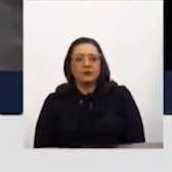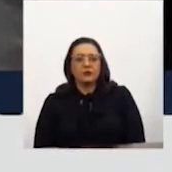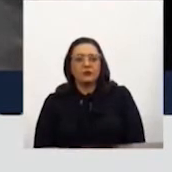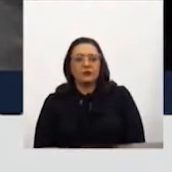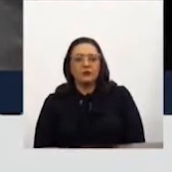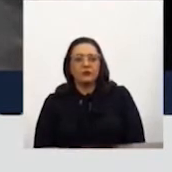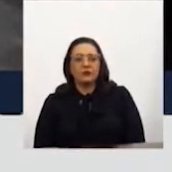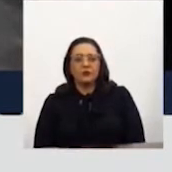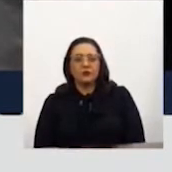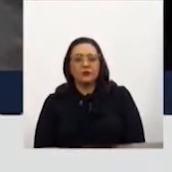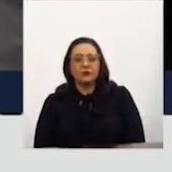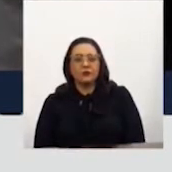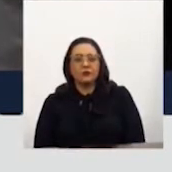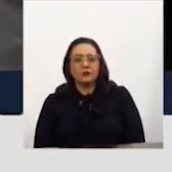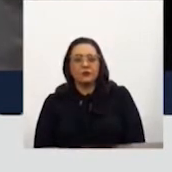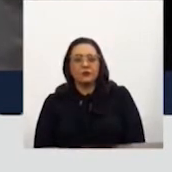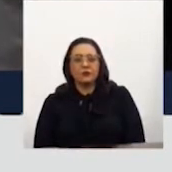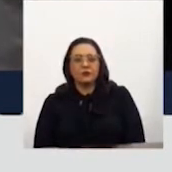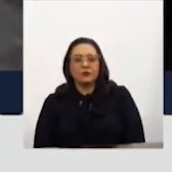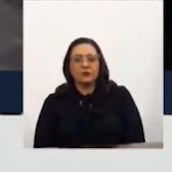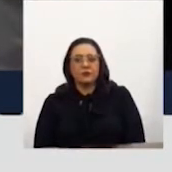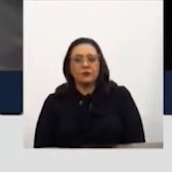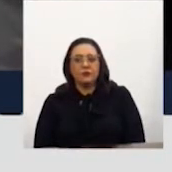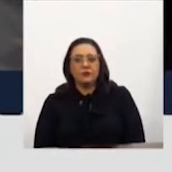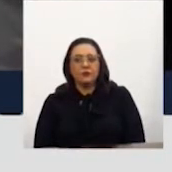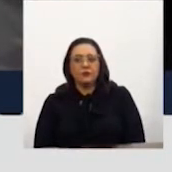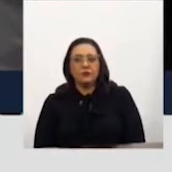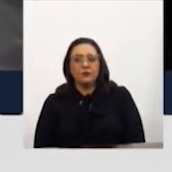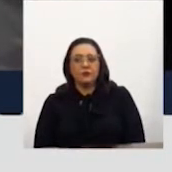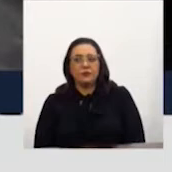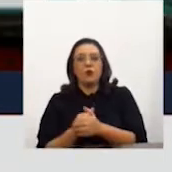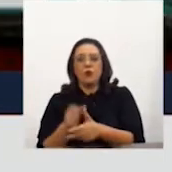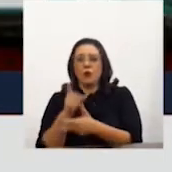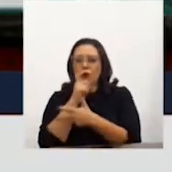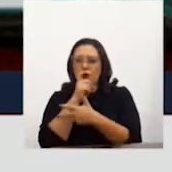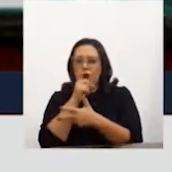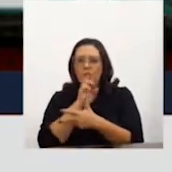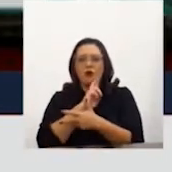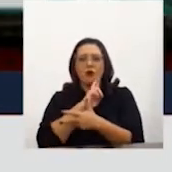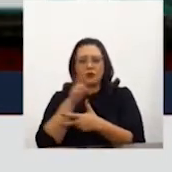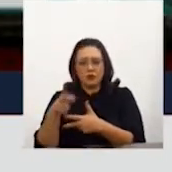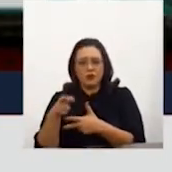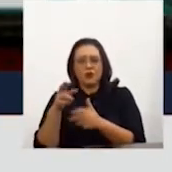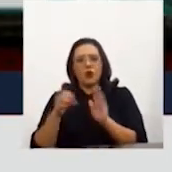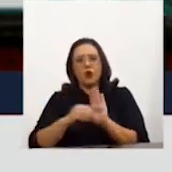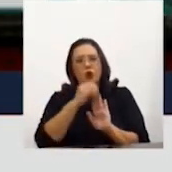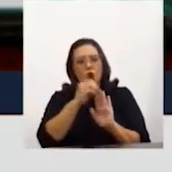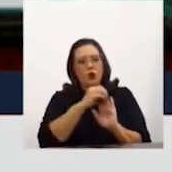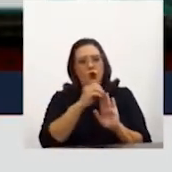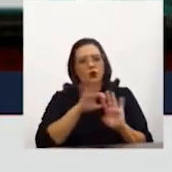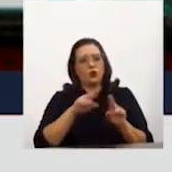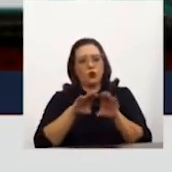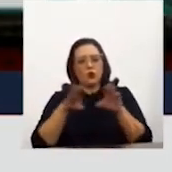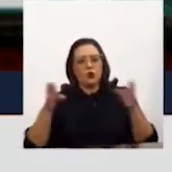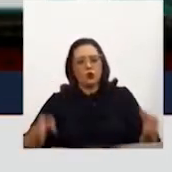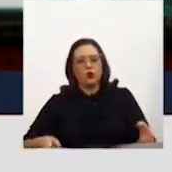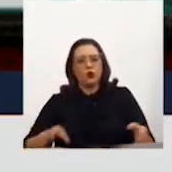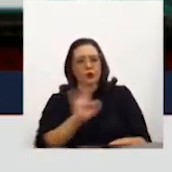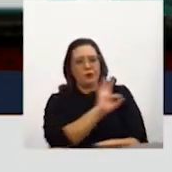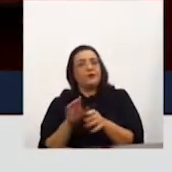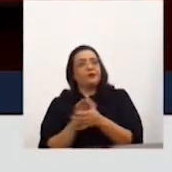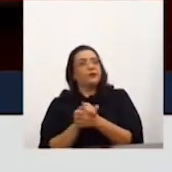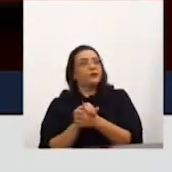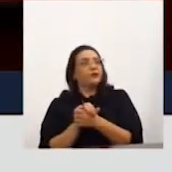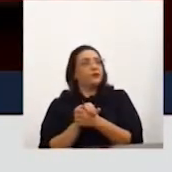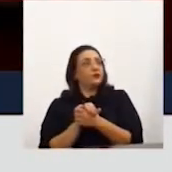Leão e do ex-vereador José Penharbel, o conhecido Zé das Placas. Em seguida, os vereadores se inscreveram para os